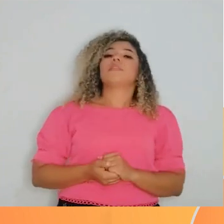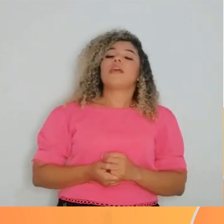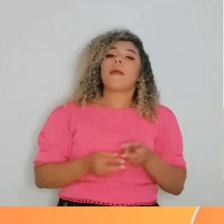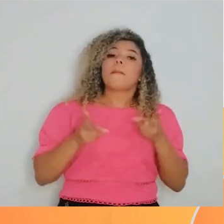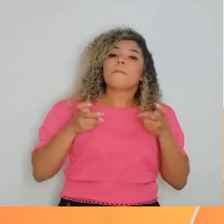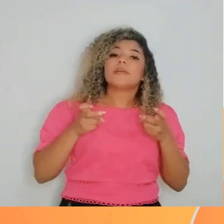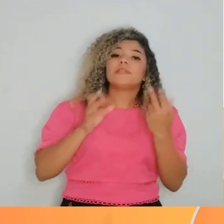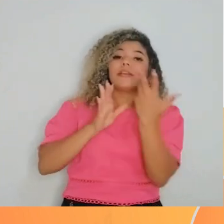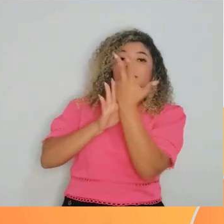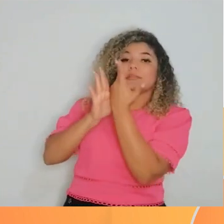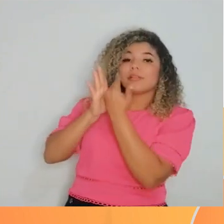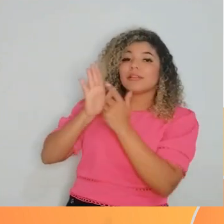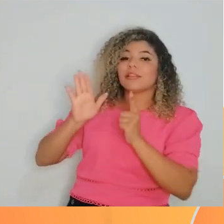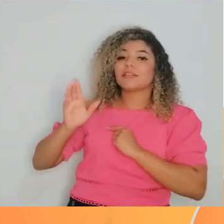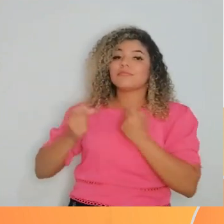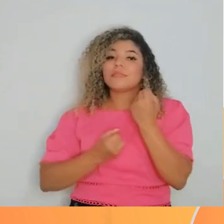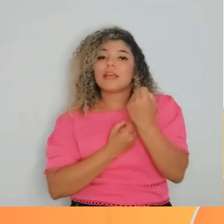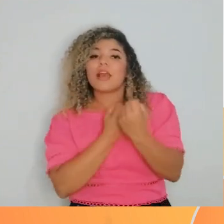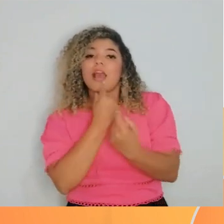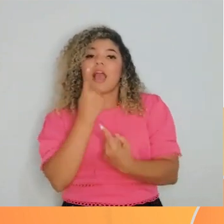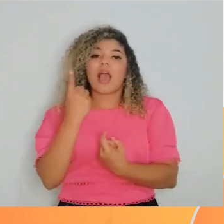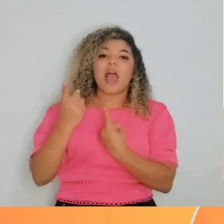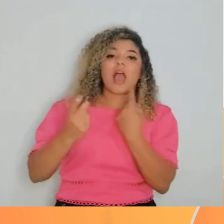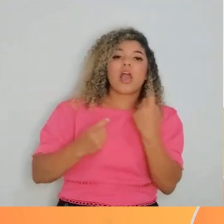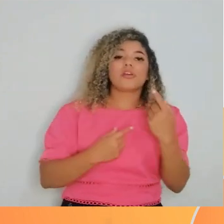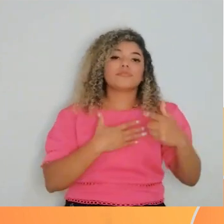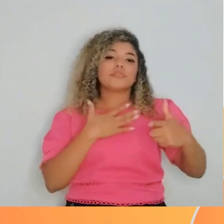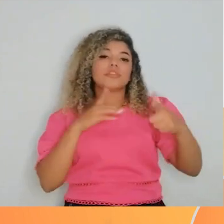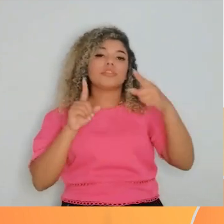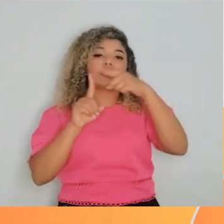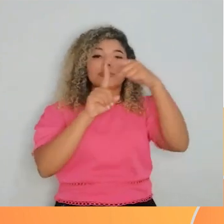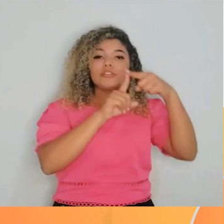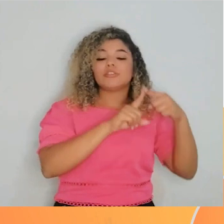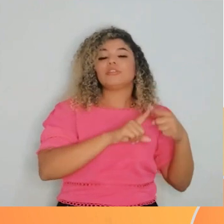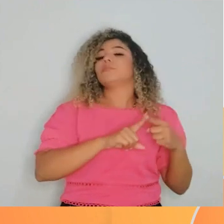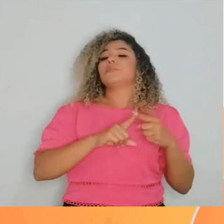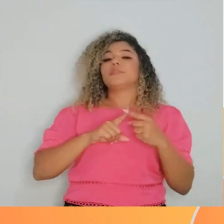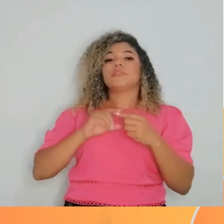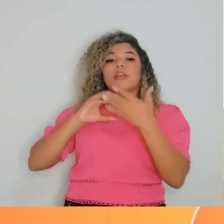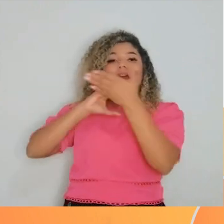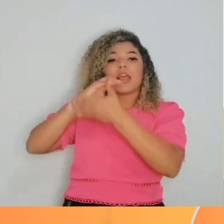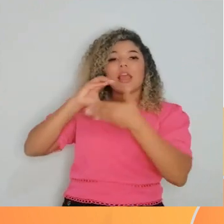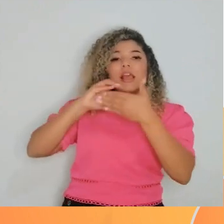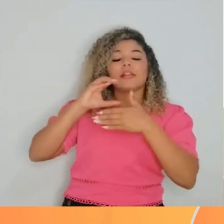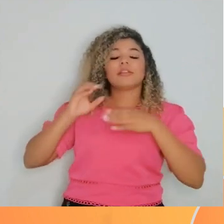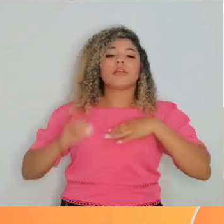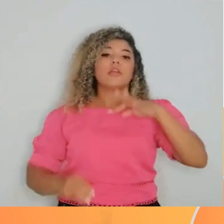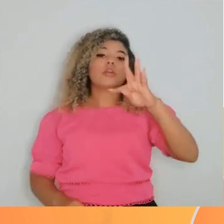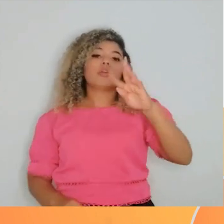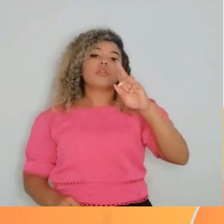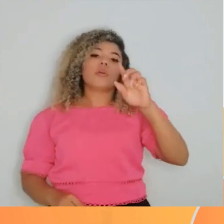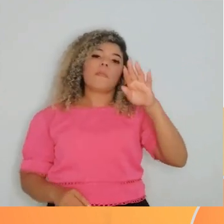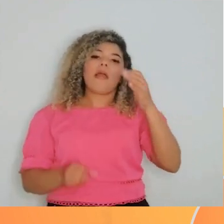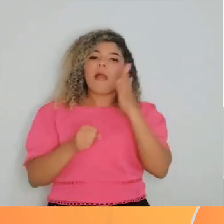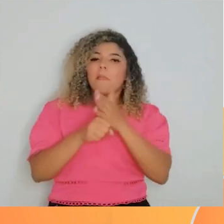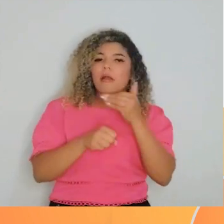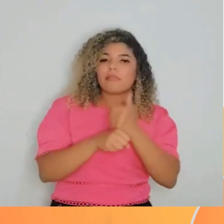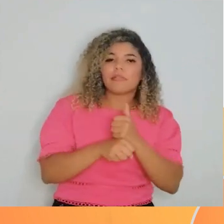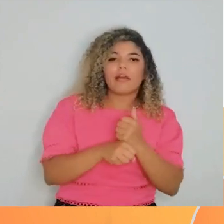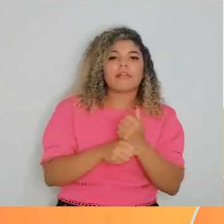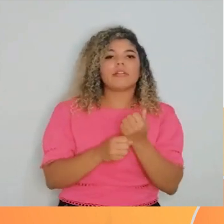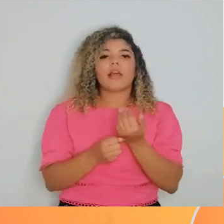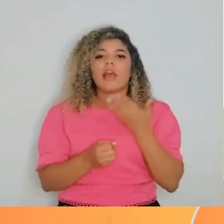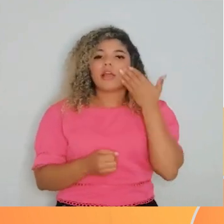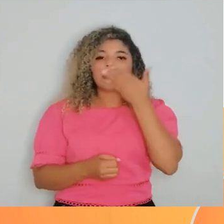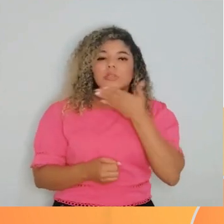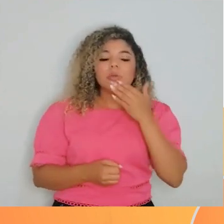Vamos observar essa imagem que tem algumas fontes de carboidratos complexos. Aqui nós temos os tubérculos, batata doce,